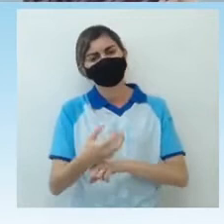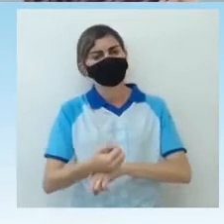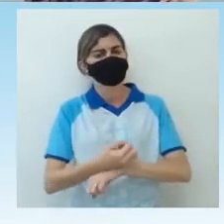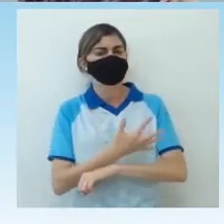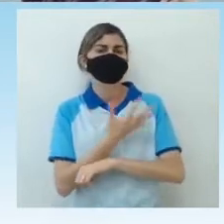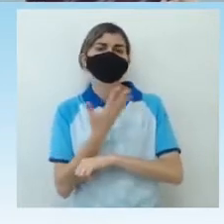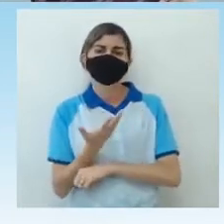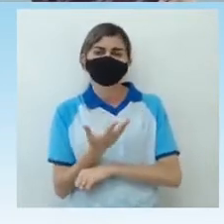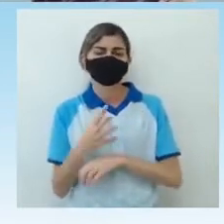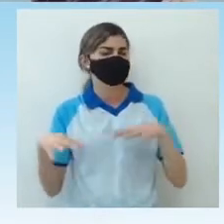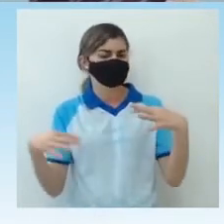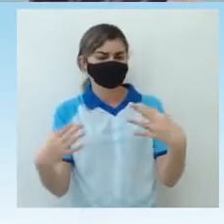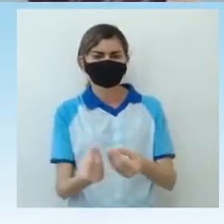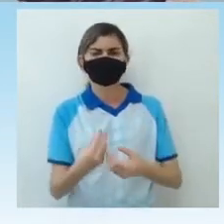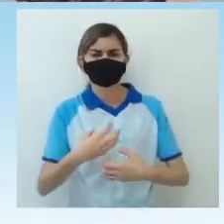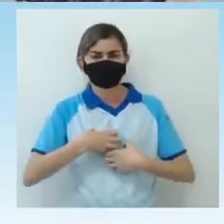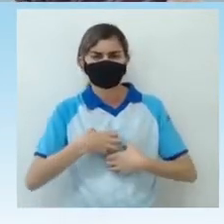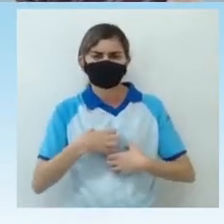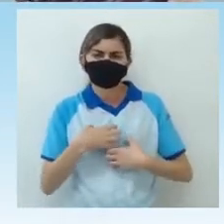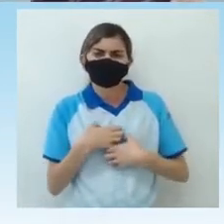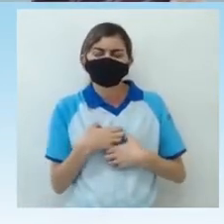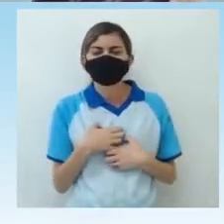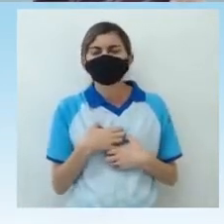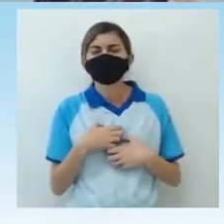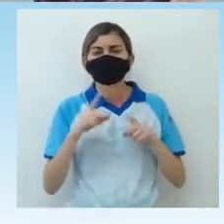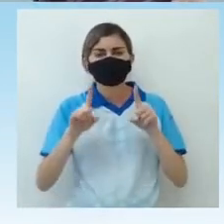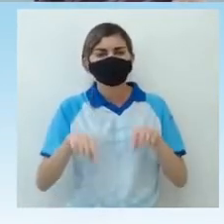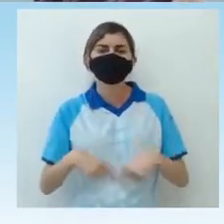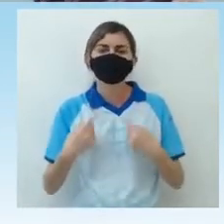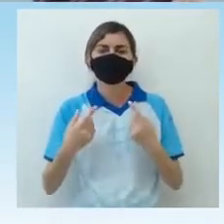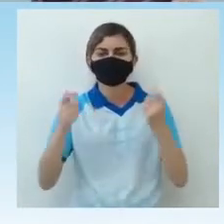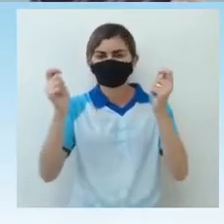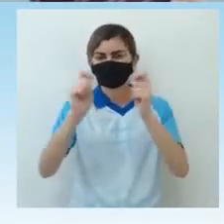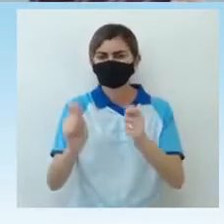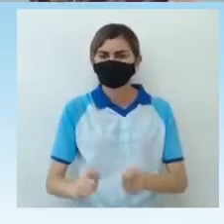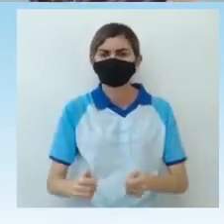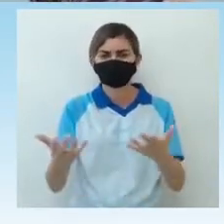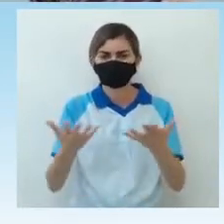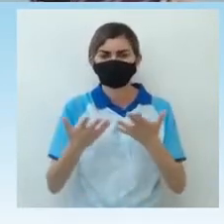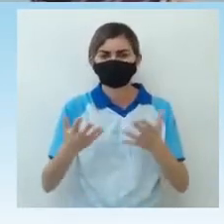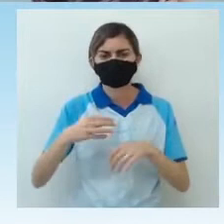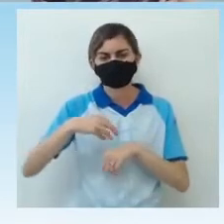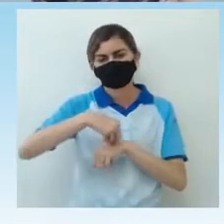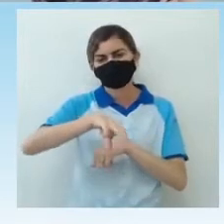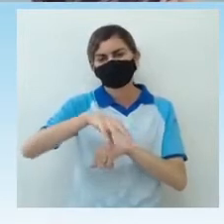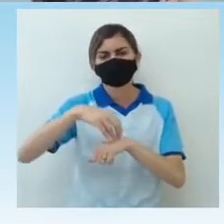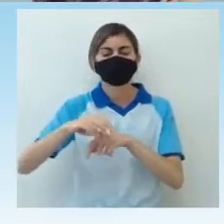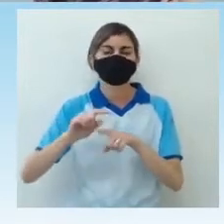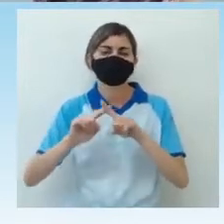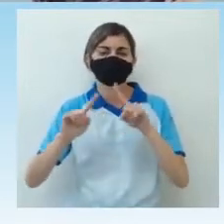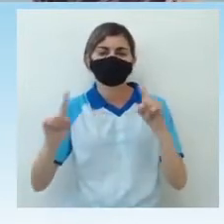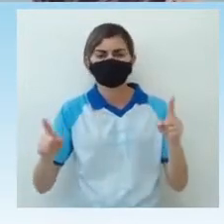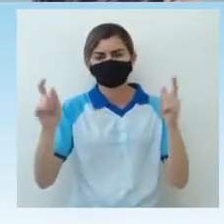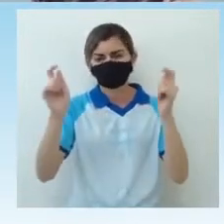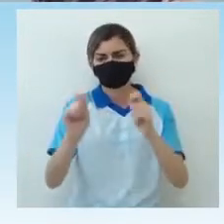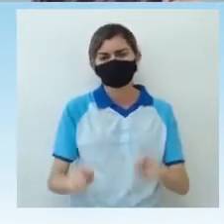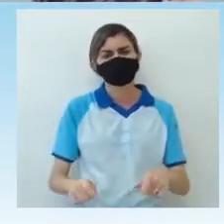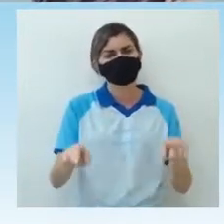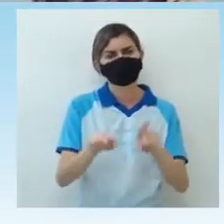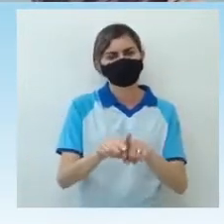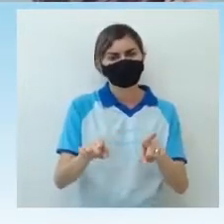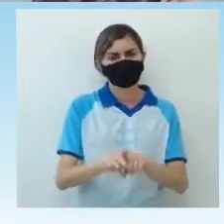emoção. Todos esses sentimentos é o que a arte pretende transmitir. Mas a arte também pode ter